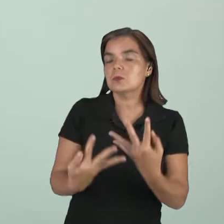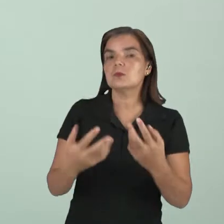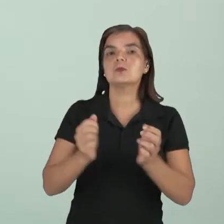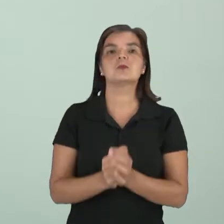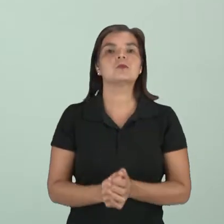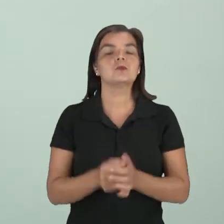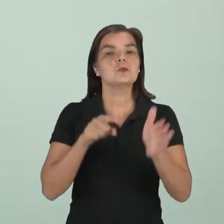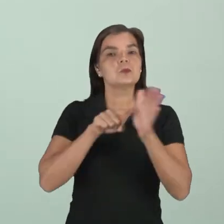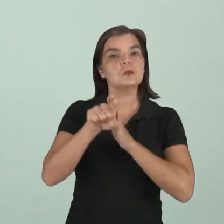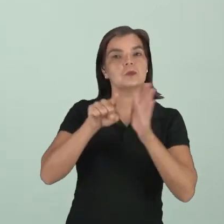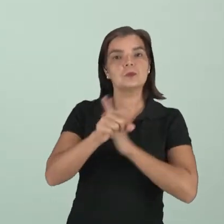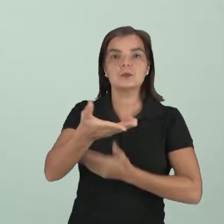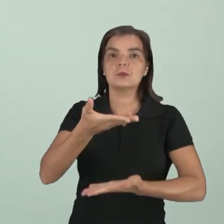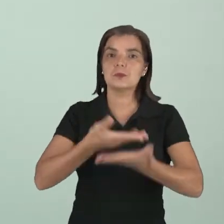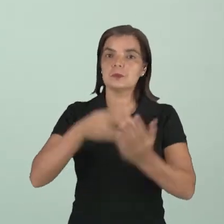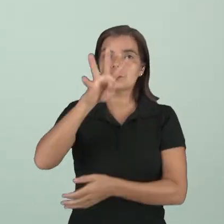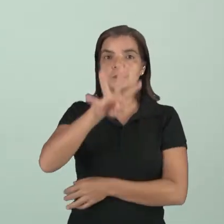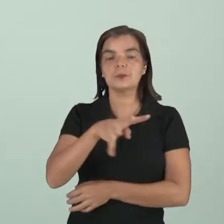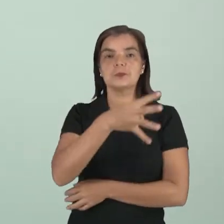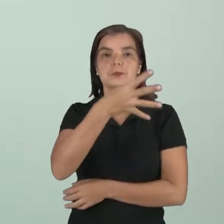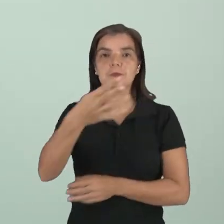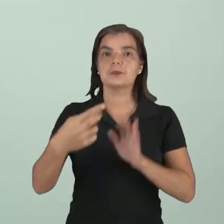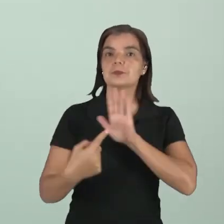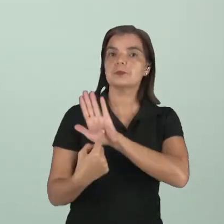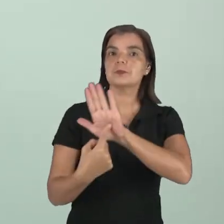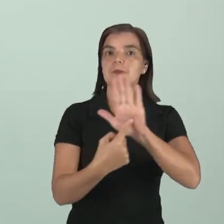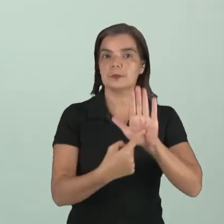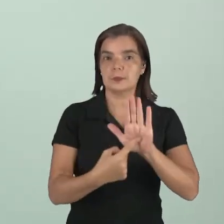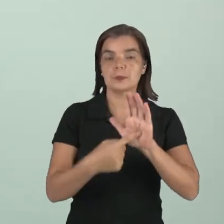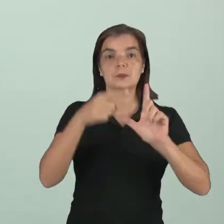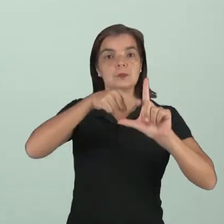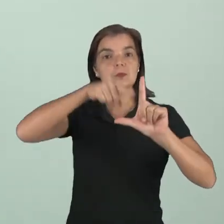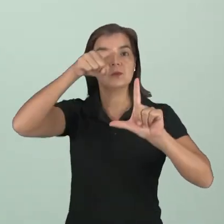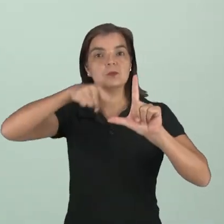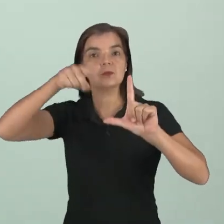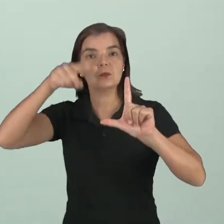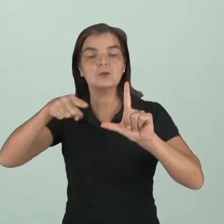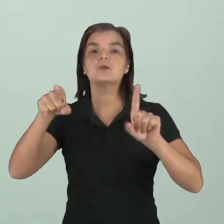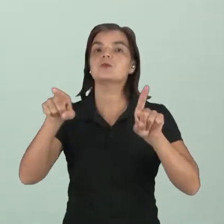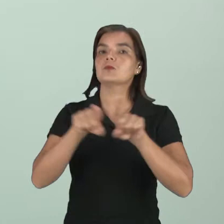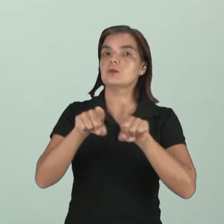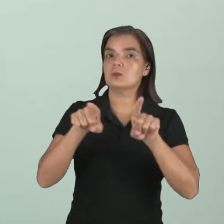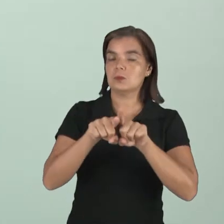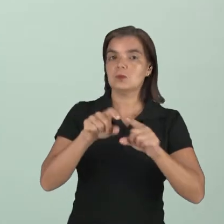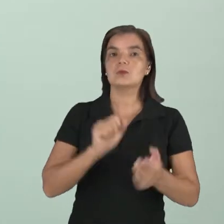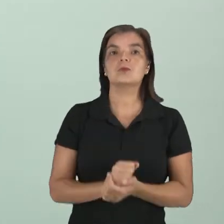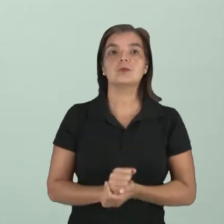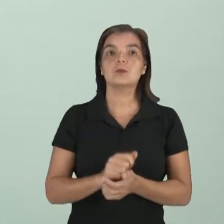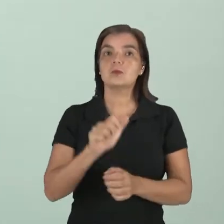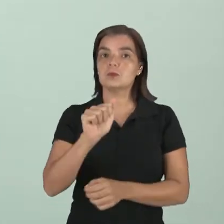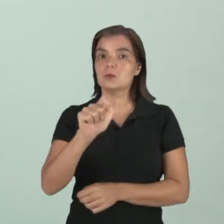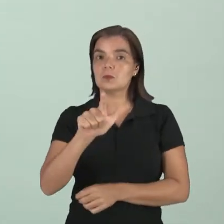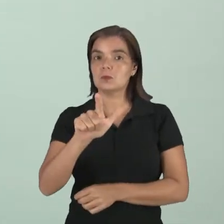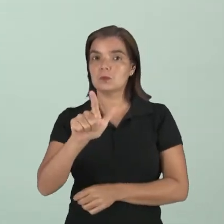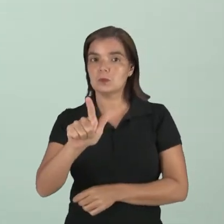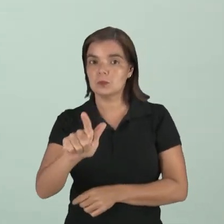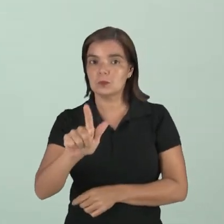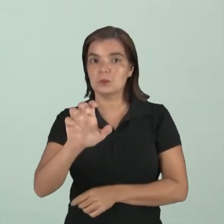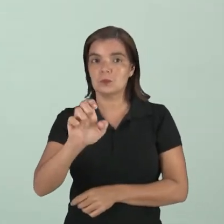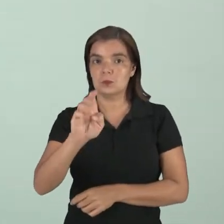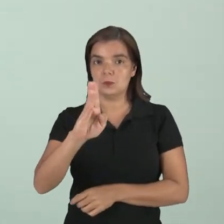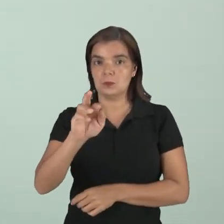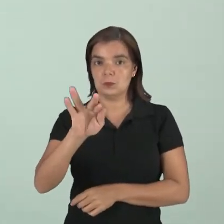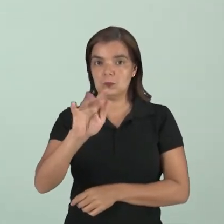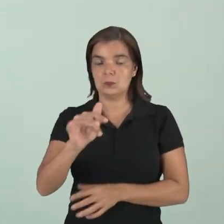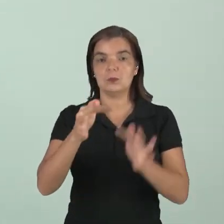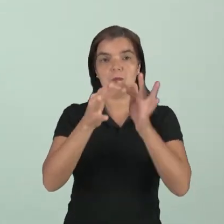sobre situações que envolvem tabela e representações gráficas, ou linguagem algébrica para identificação